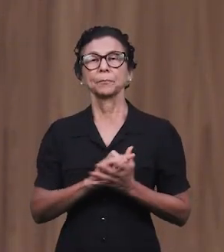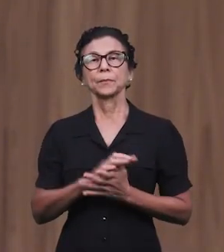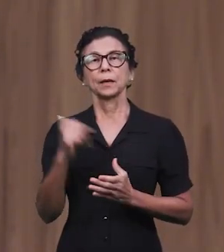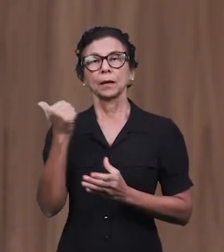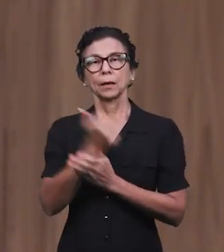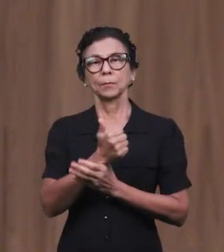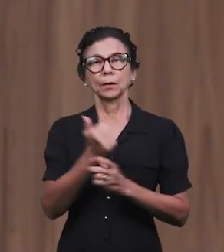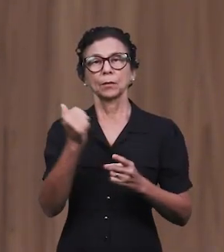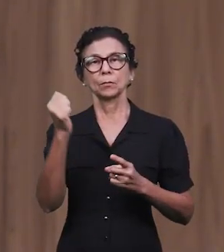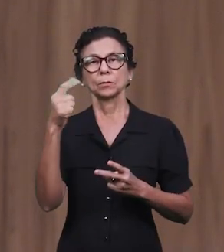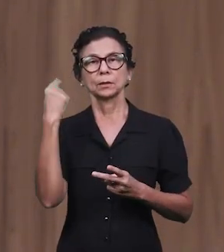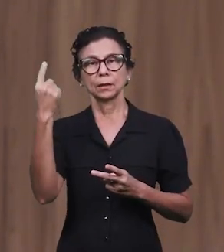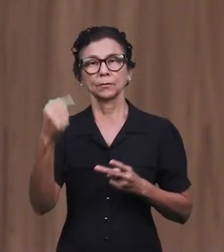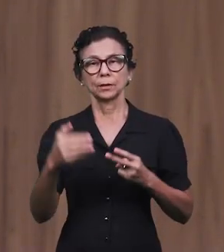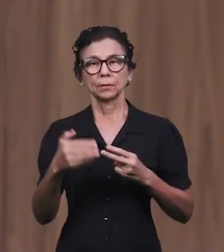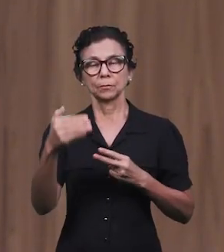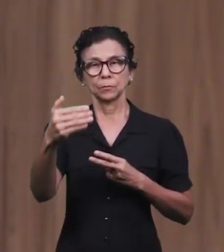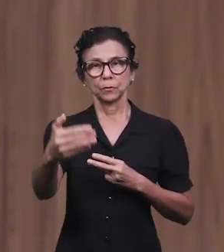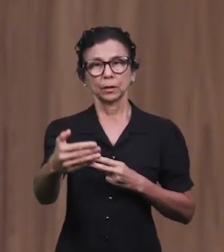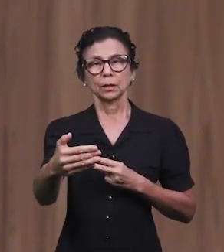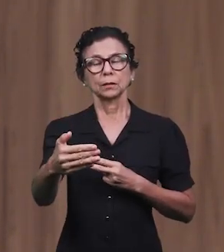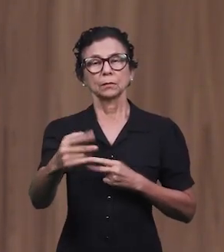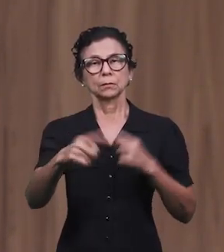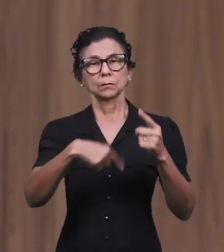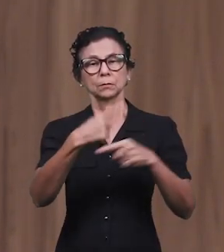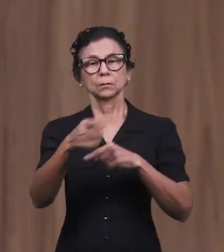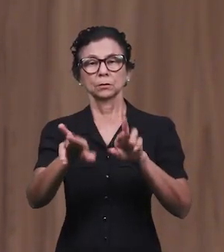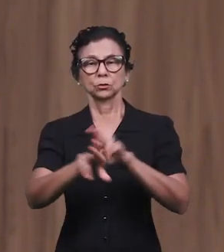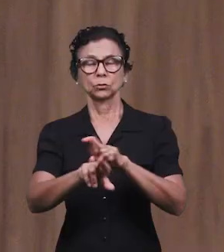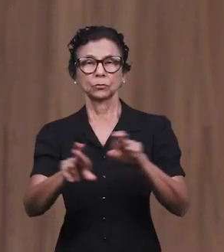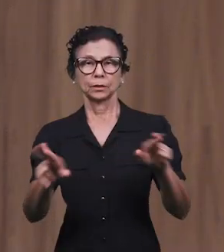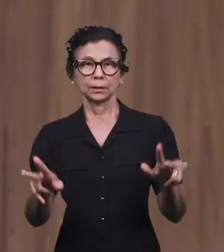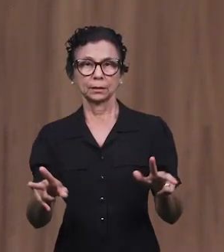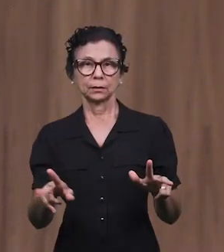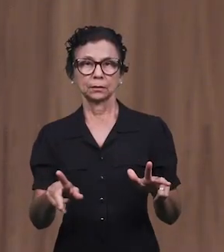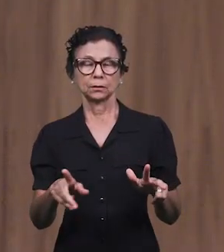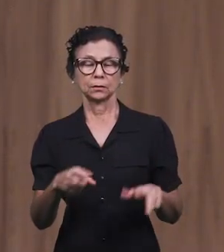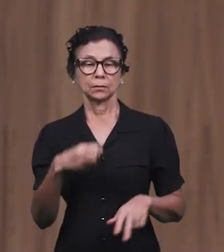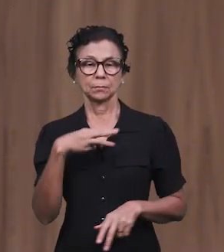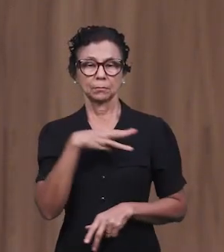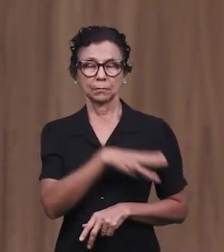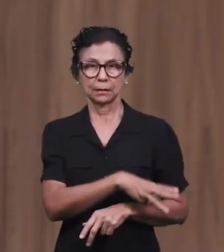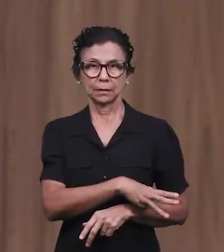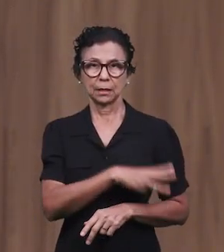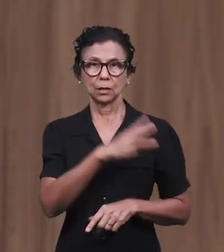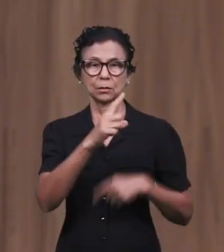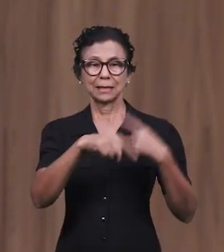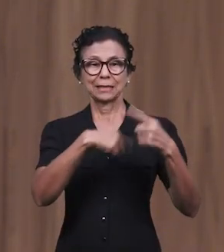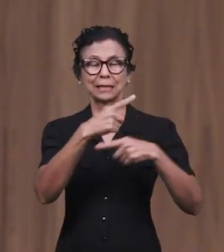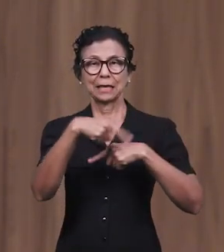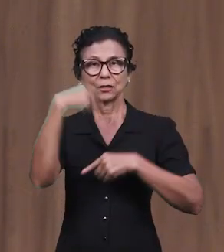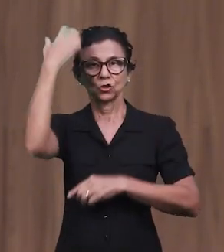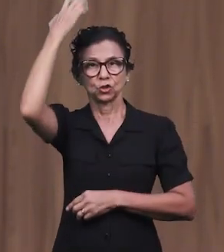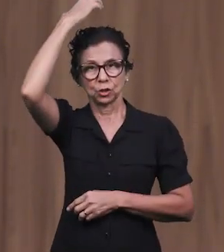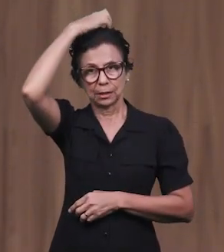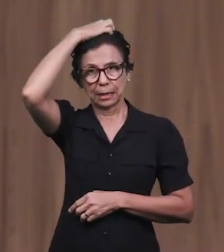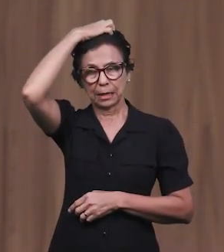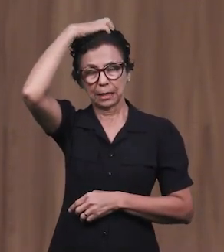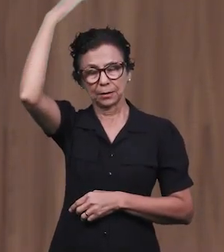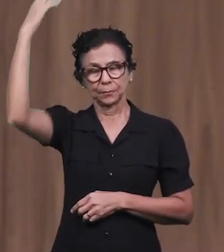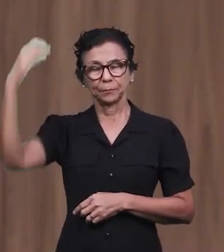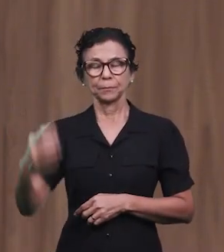os registros são diferentes. A genealogia de Mateus segue a linhagem real, enquanto a de